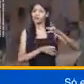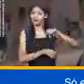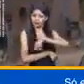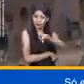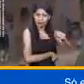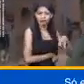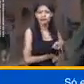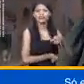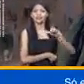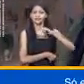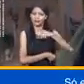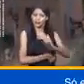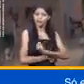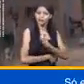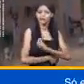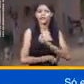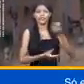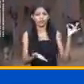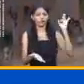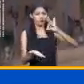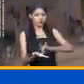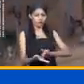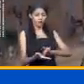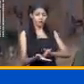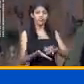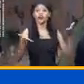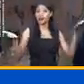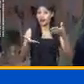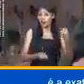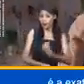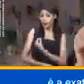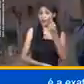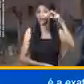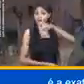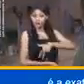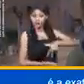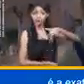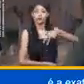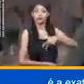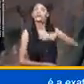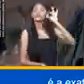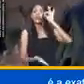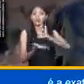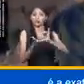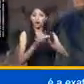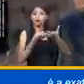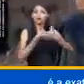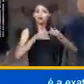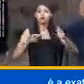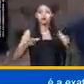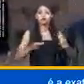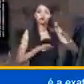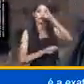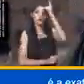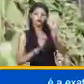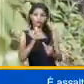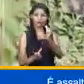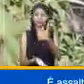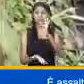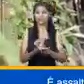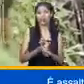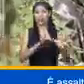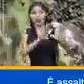eles vivem na Teresina da propaganda oficial. Aqui onde estou agora é a exata realidade da grande maioria dos teresinenses.